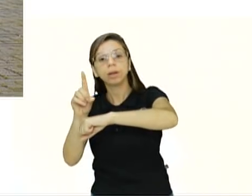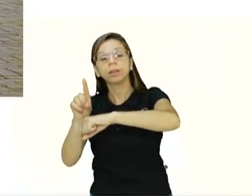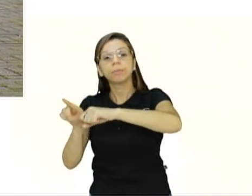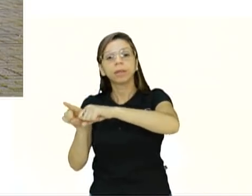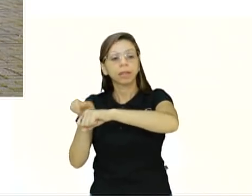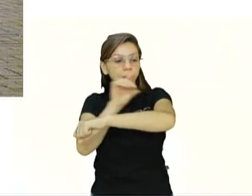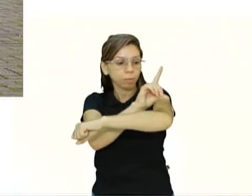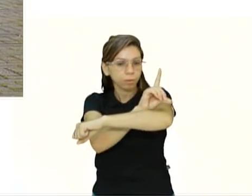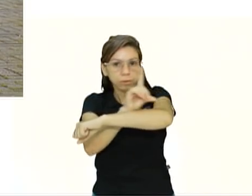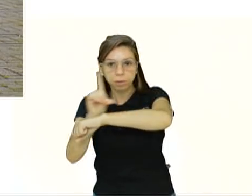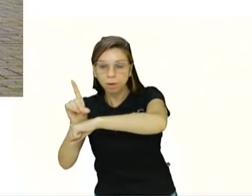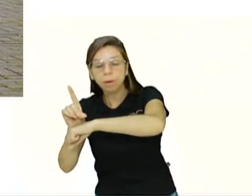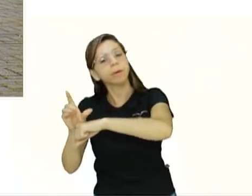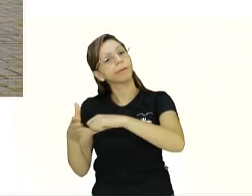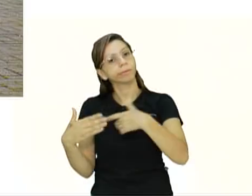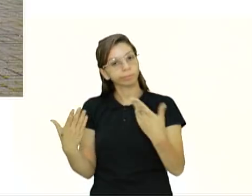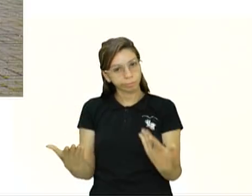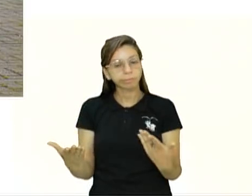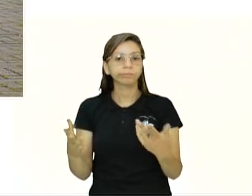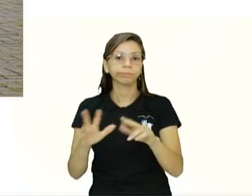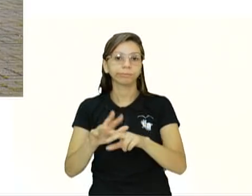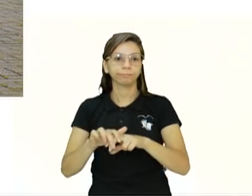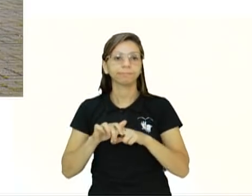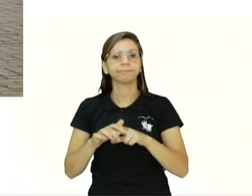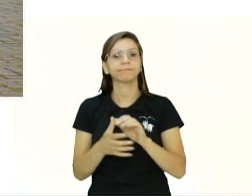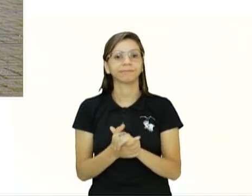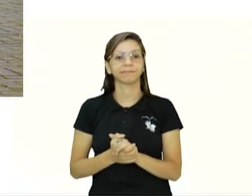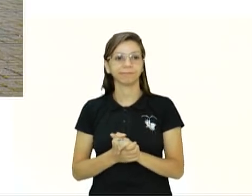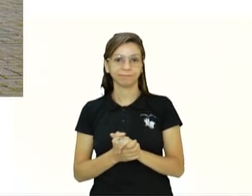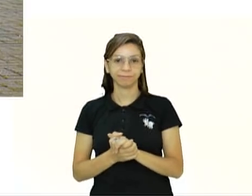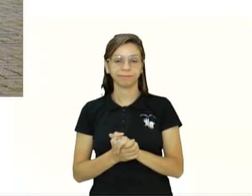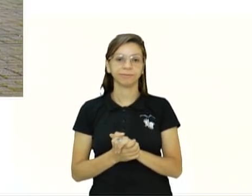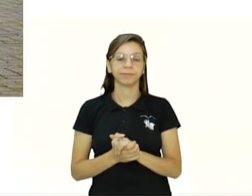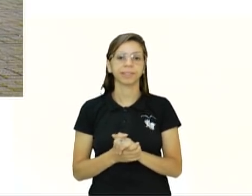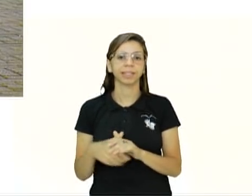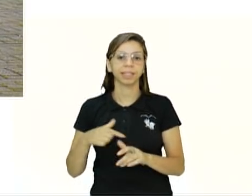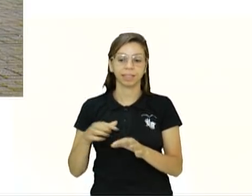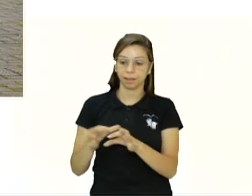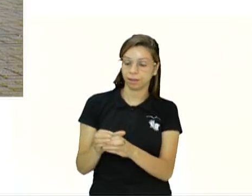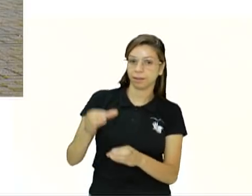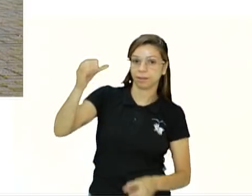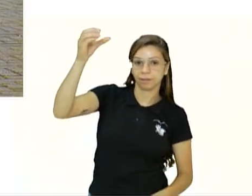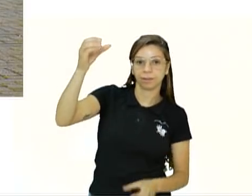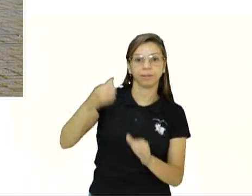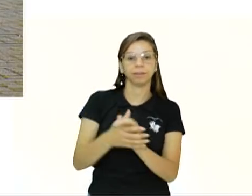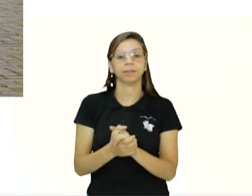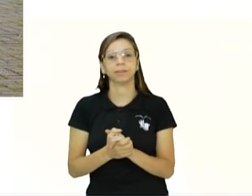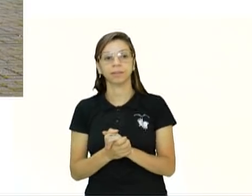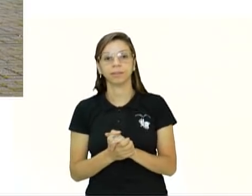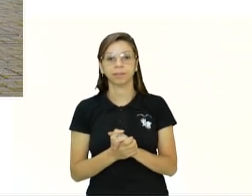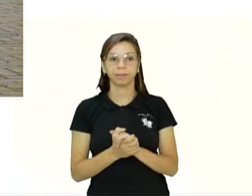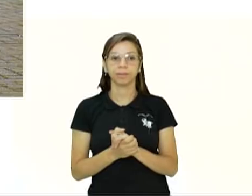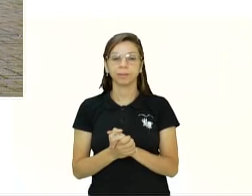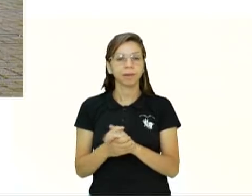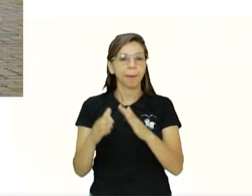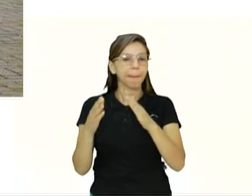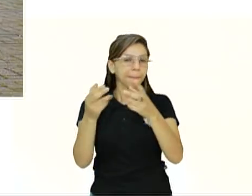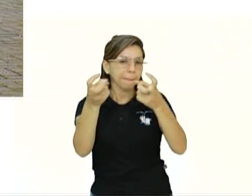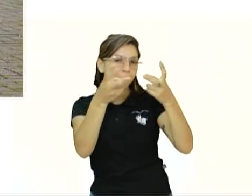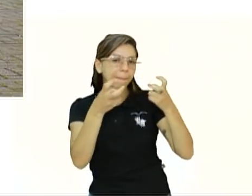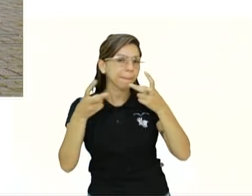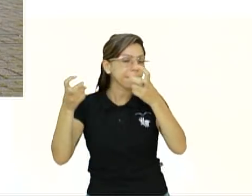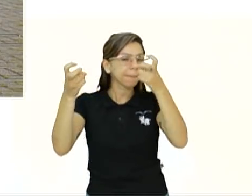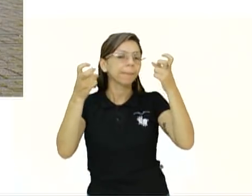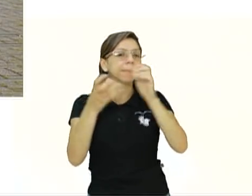um sólido, ocupar um espaço, ele tem uma altura, assim como o prisma. Lá no topo, você percebe aquela